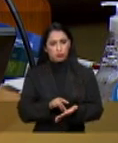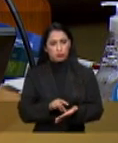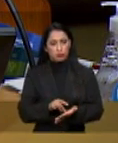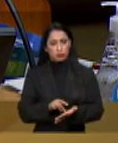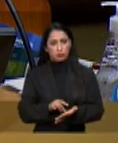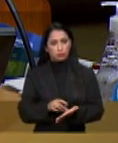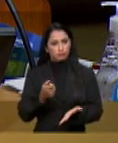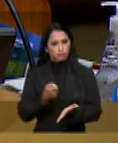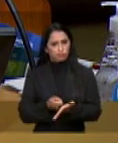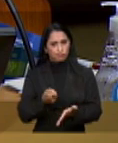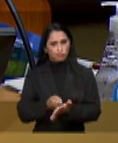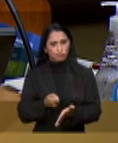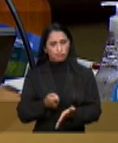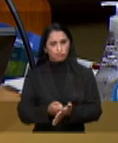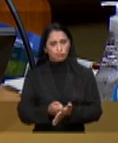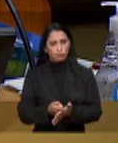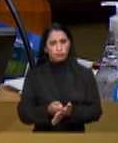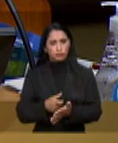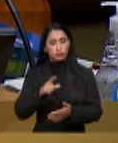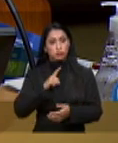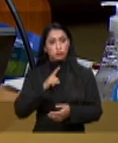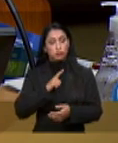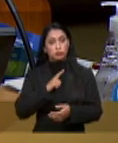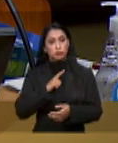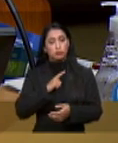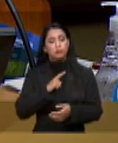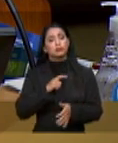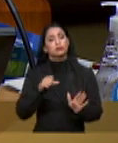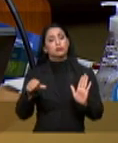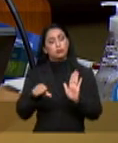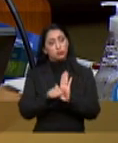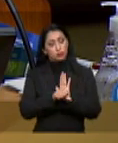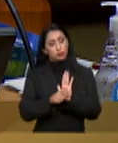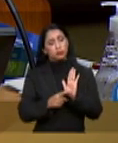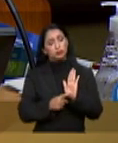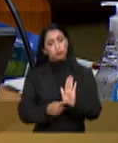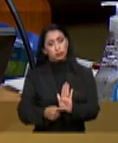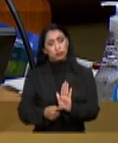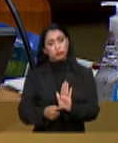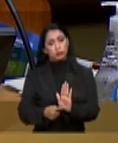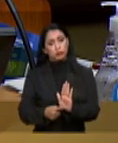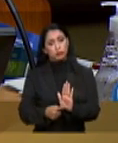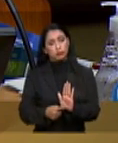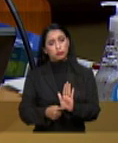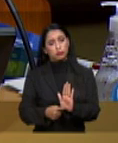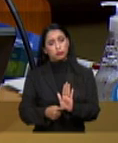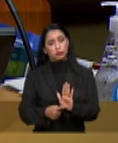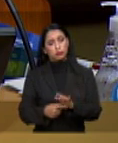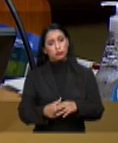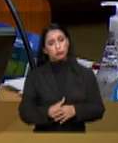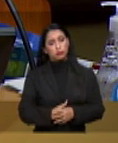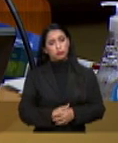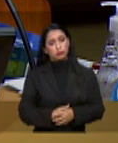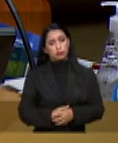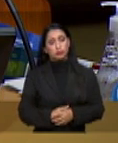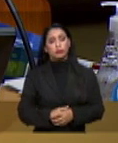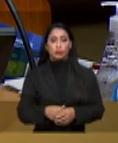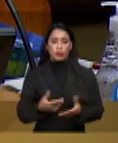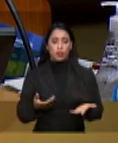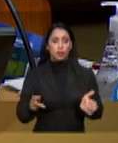garantindo a obrigatoriedade da remessa da notícia criminis ao dominus litis, no caso o